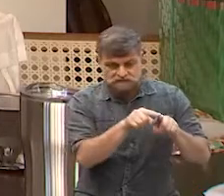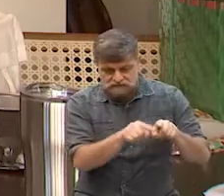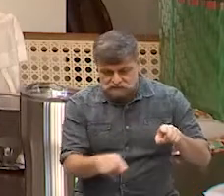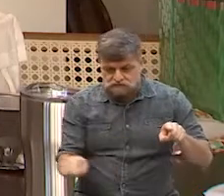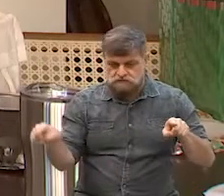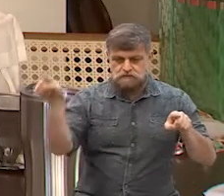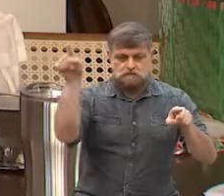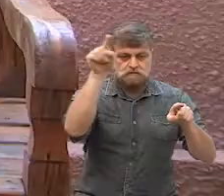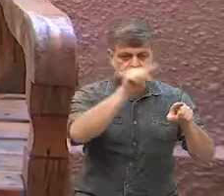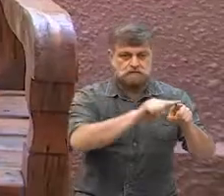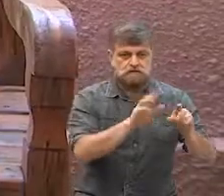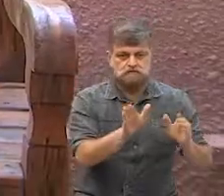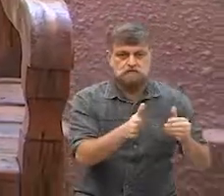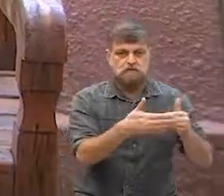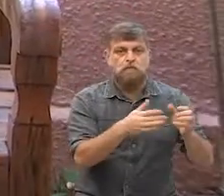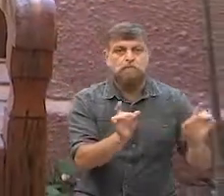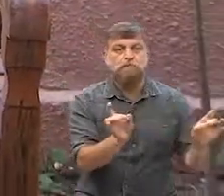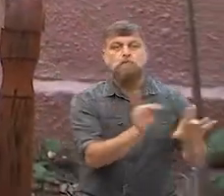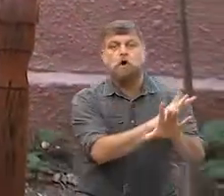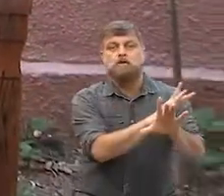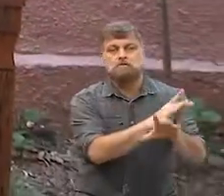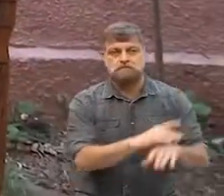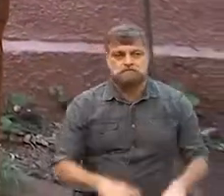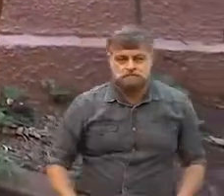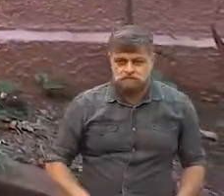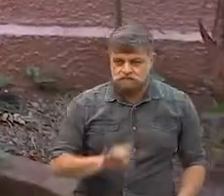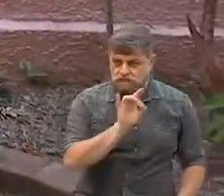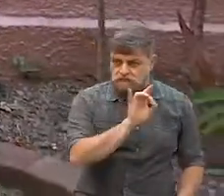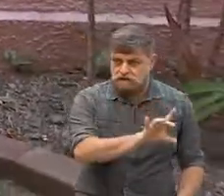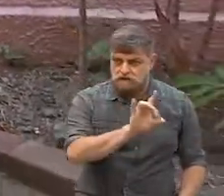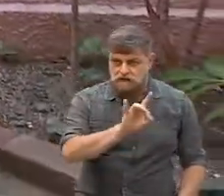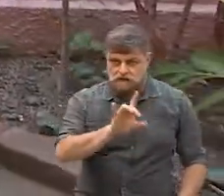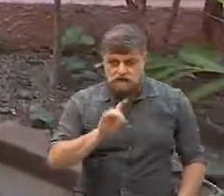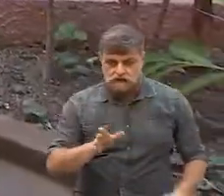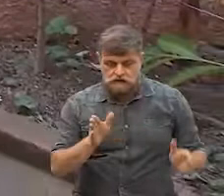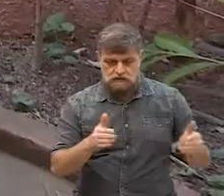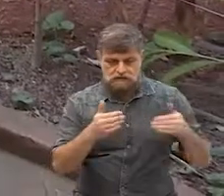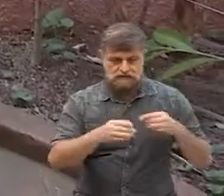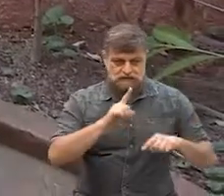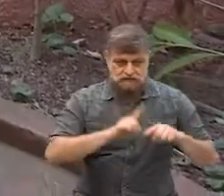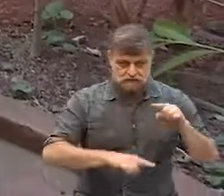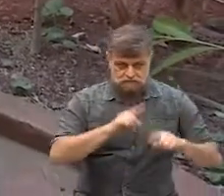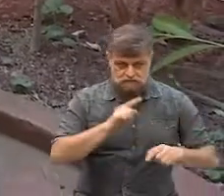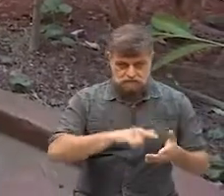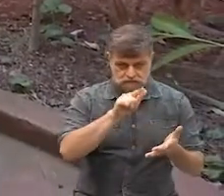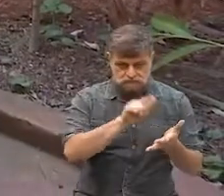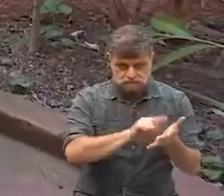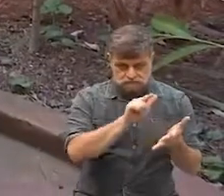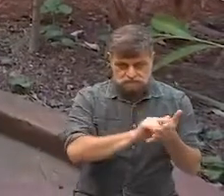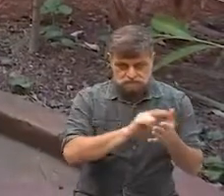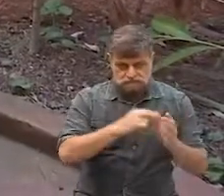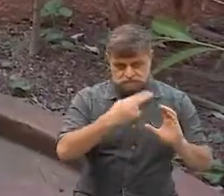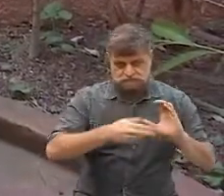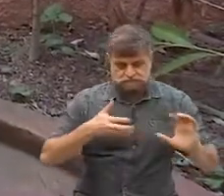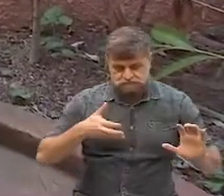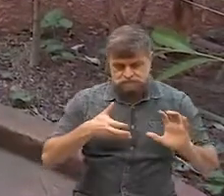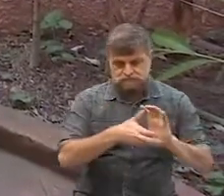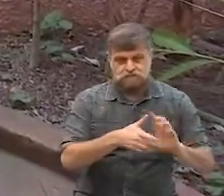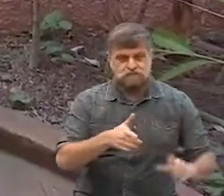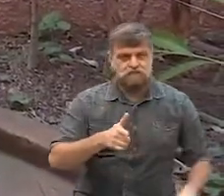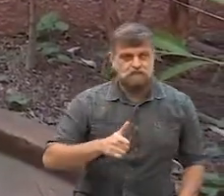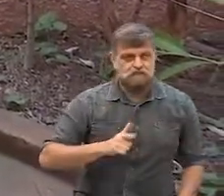cadeia, esse ciclo. Aqui, cada tipo de embalagem e produto que pode ser reciclado tem o seu